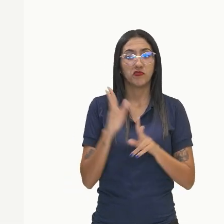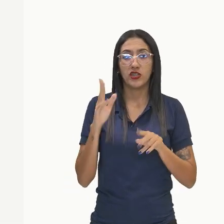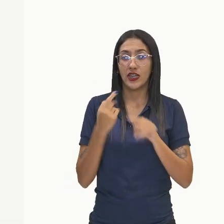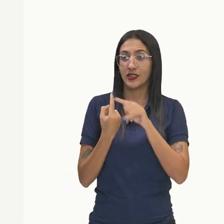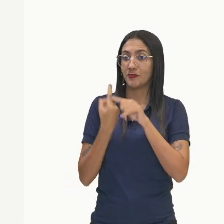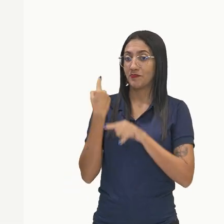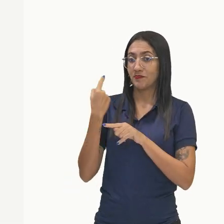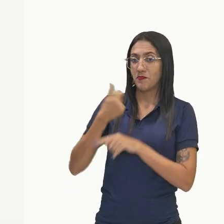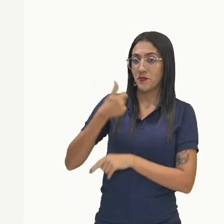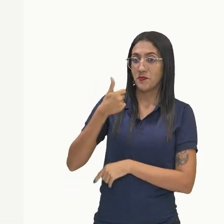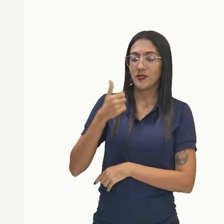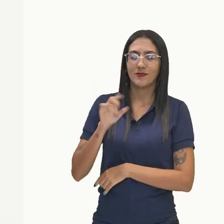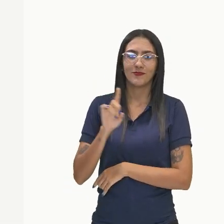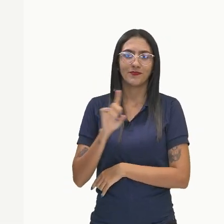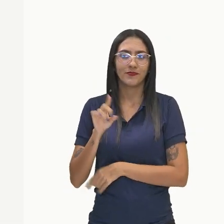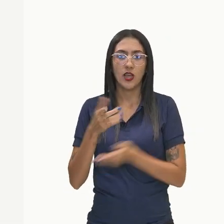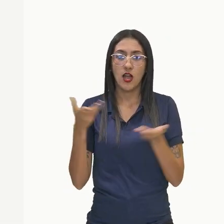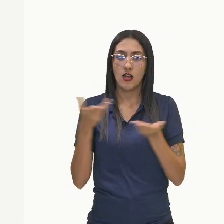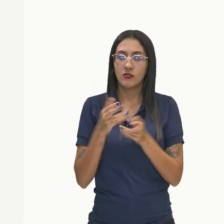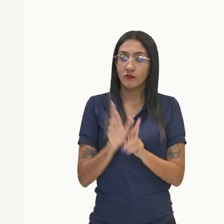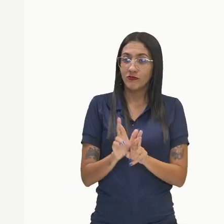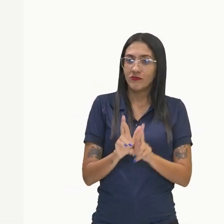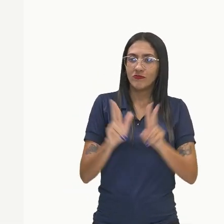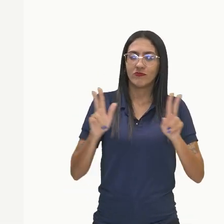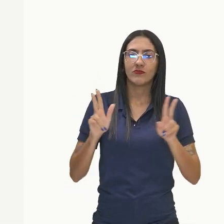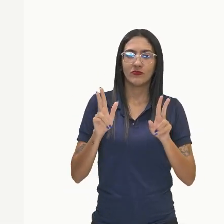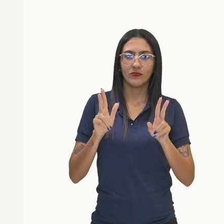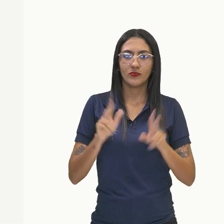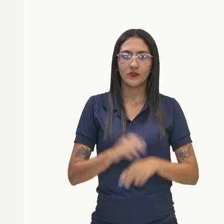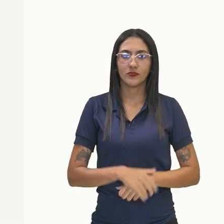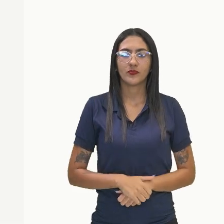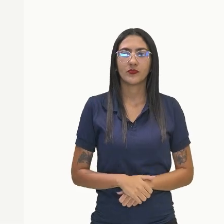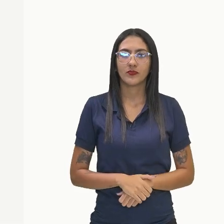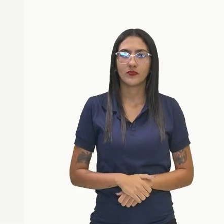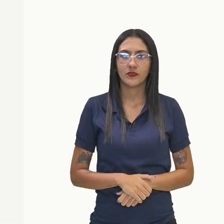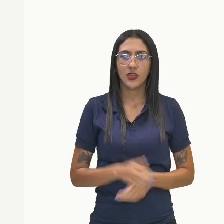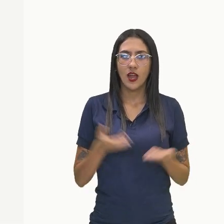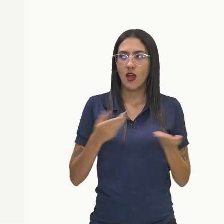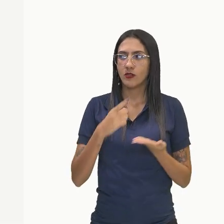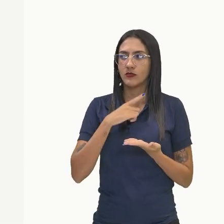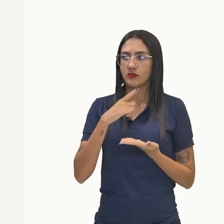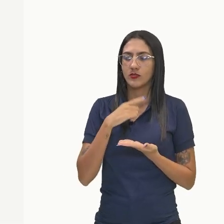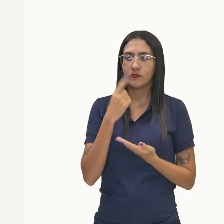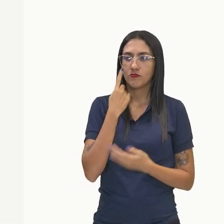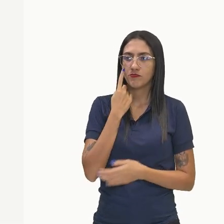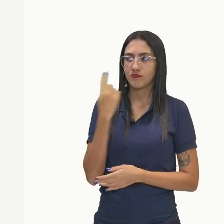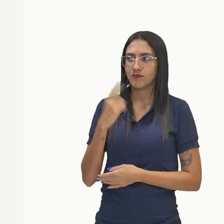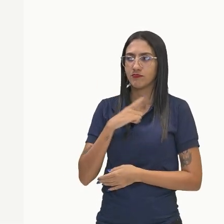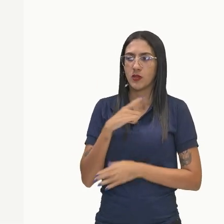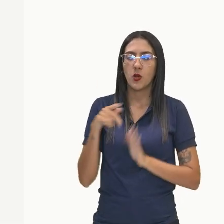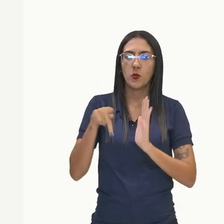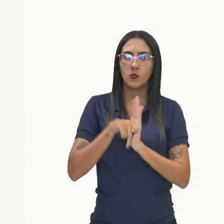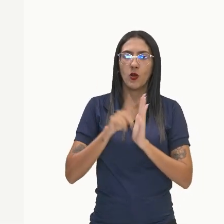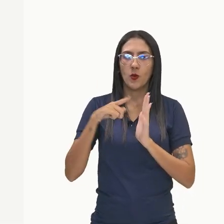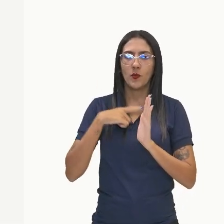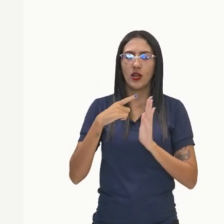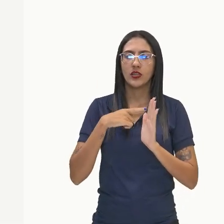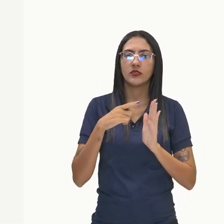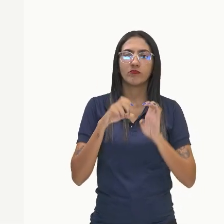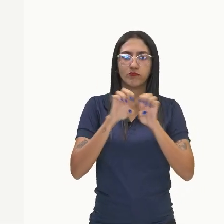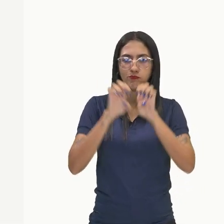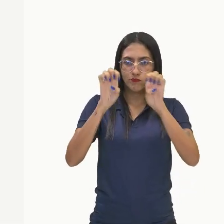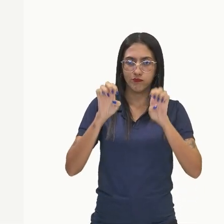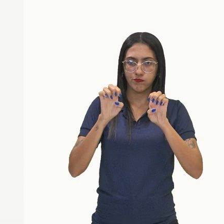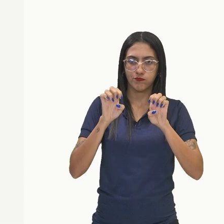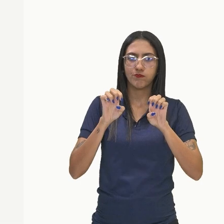número 1. Aqui no nosso exemplo número 2, nós temos aqui um gráfico de onde nós